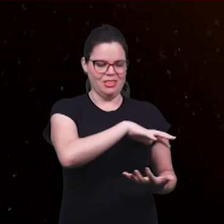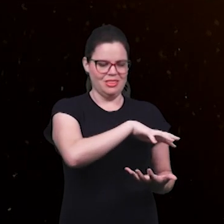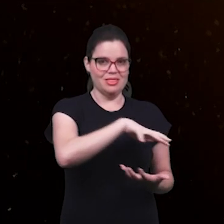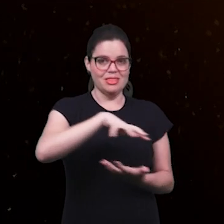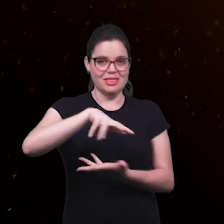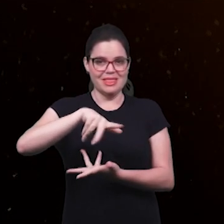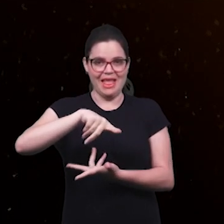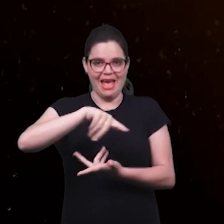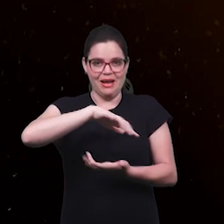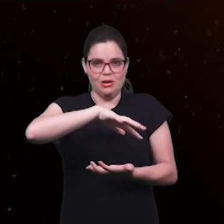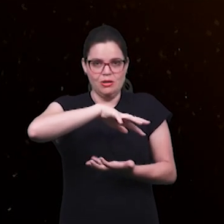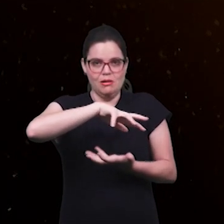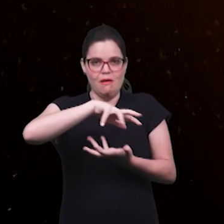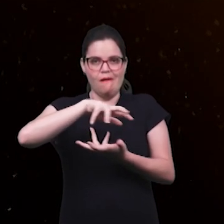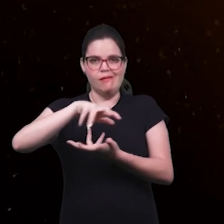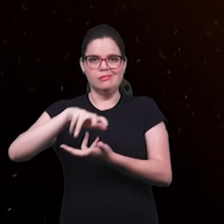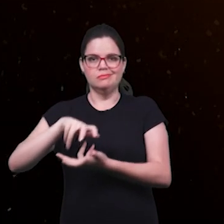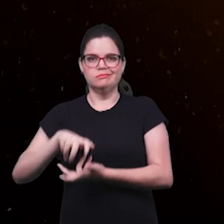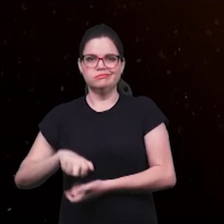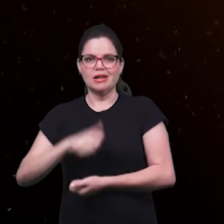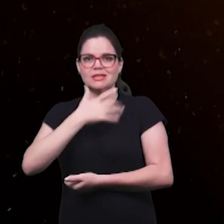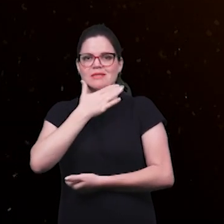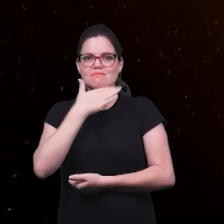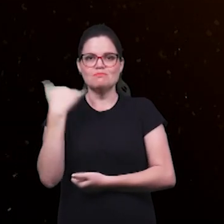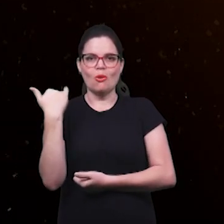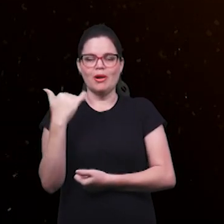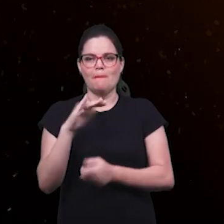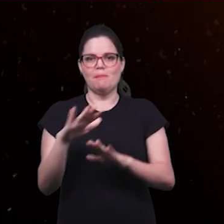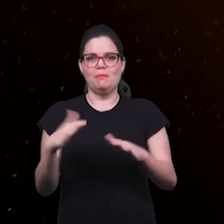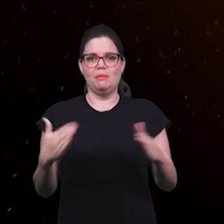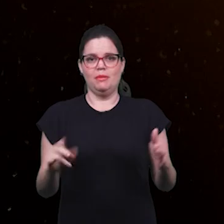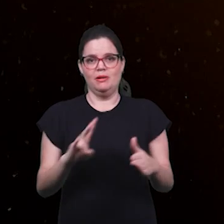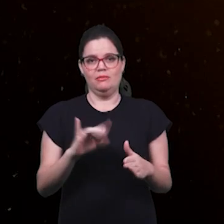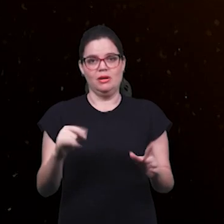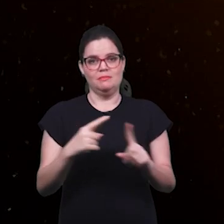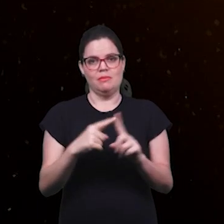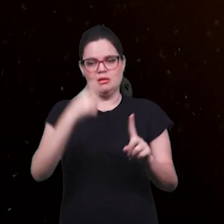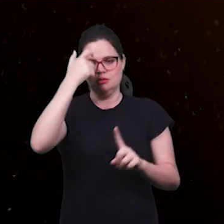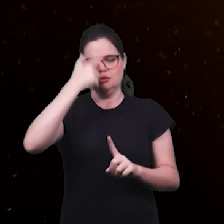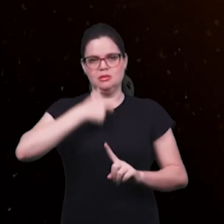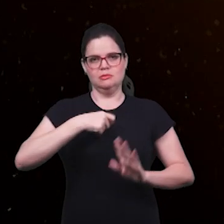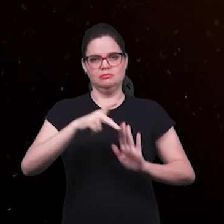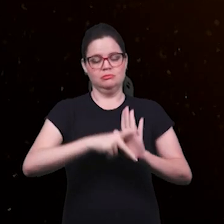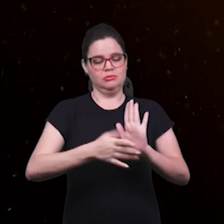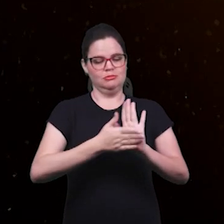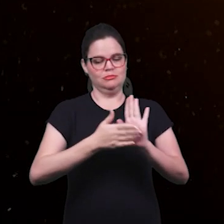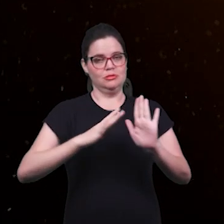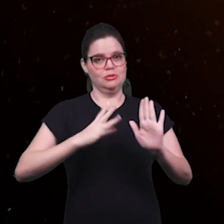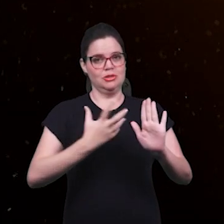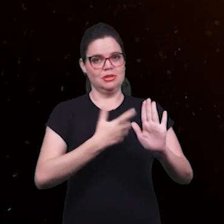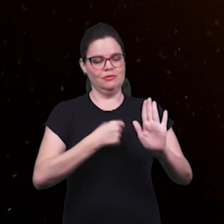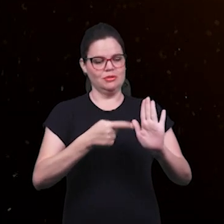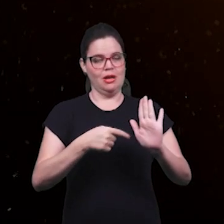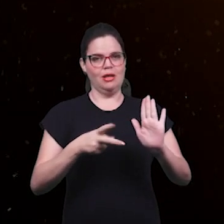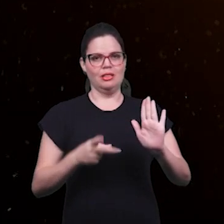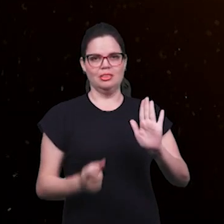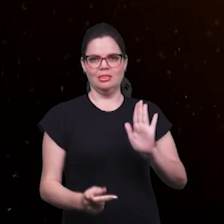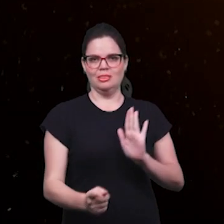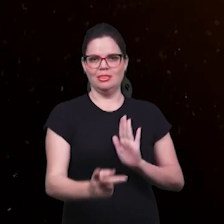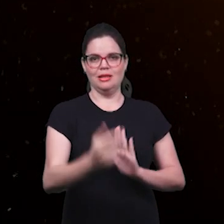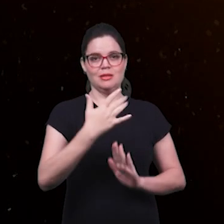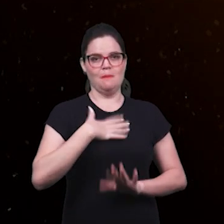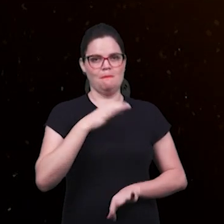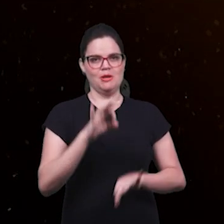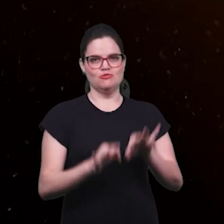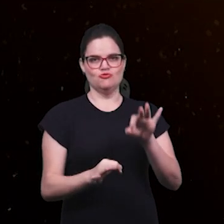veste, os seus moradores morrerão como mosquitos. Mas a minha salvação durará para sempre, e a minha